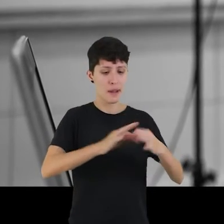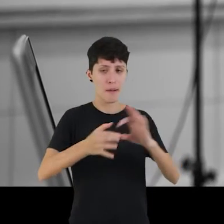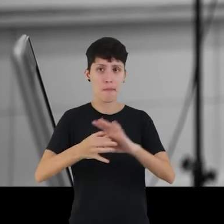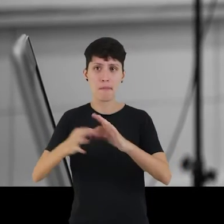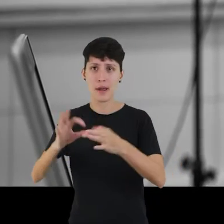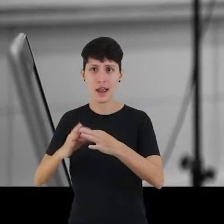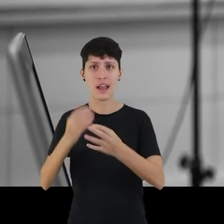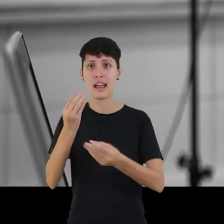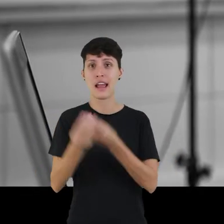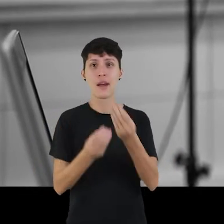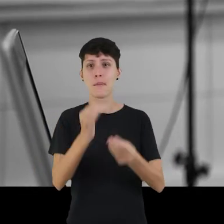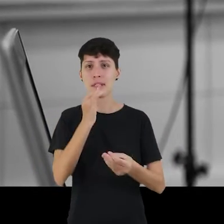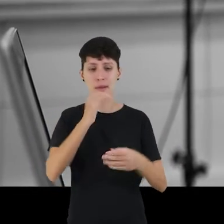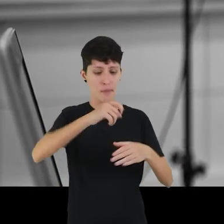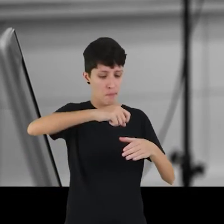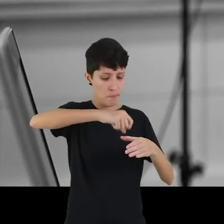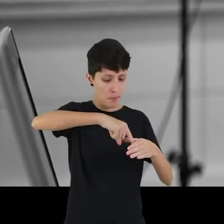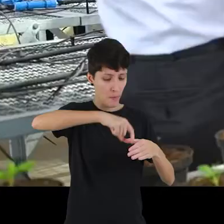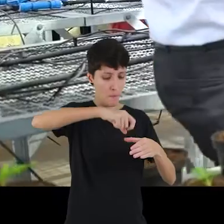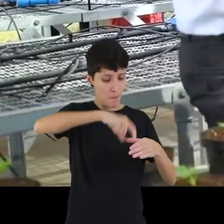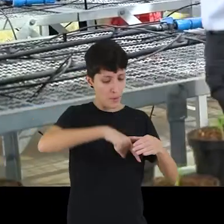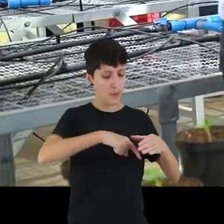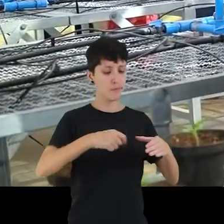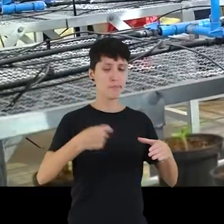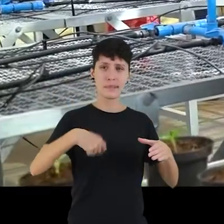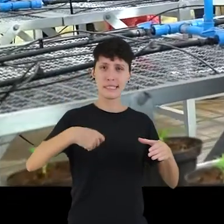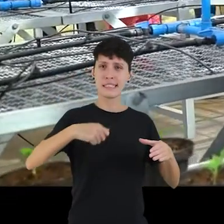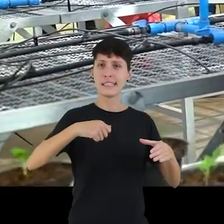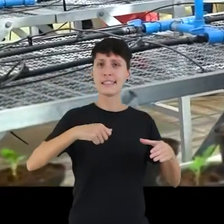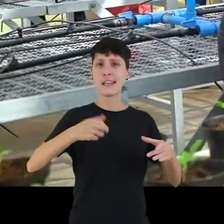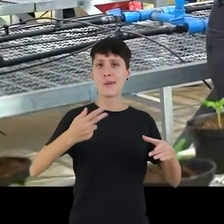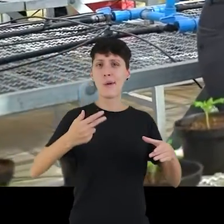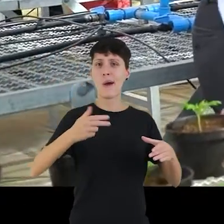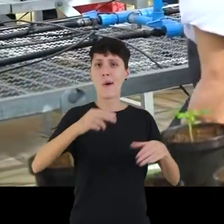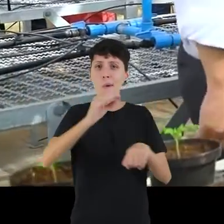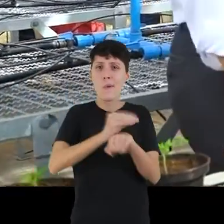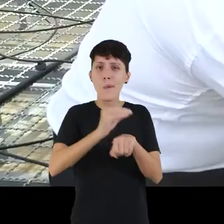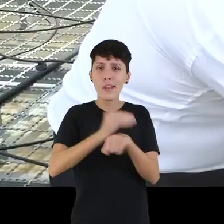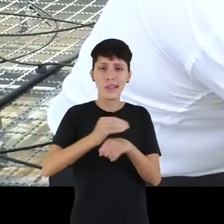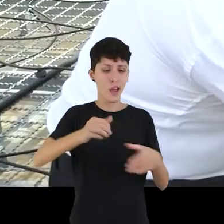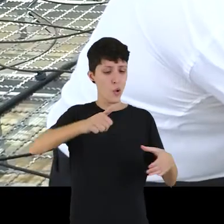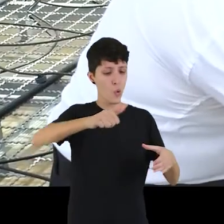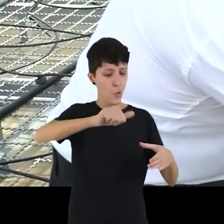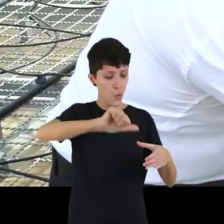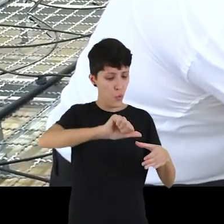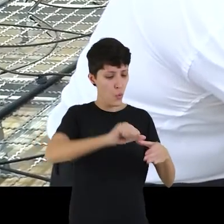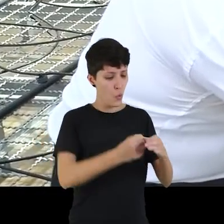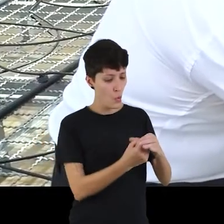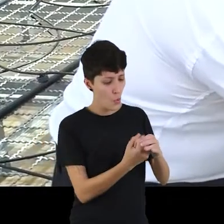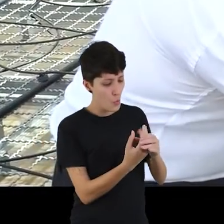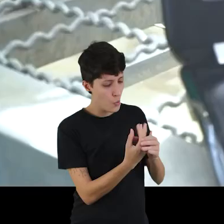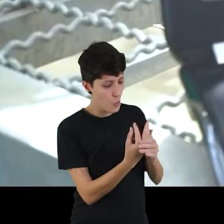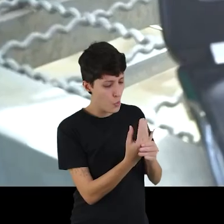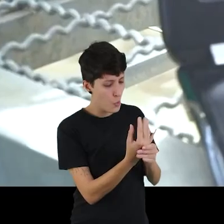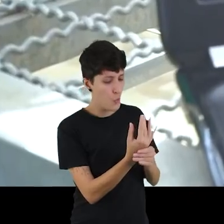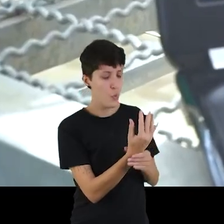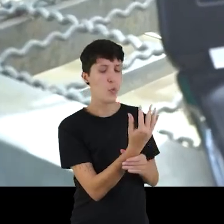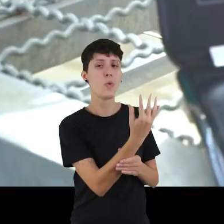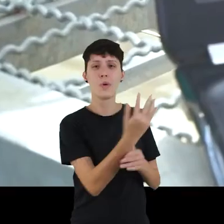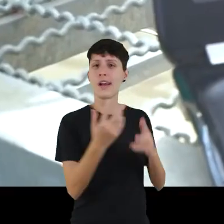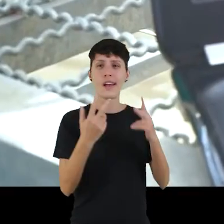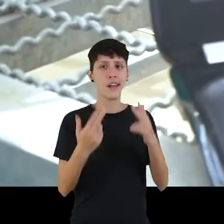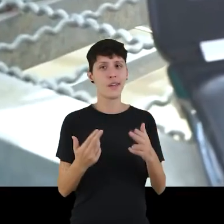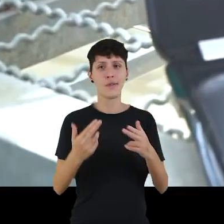uma planta necessita dos cuidados iniciais para que ela possa se desenvolver. E assim é o processo de ensino e aprendizagem,